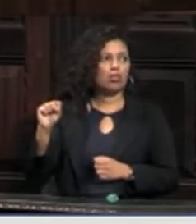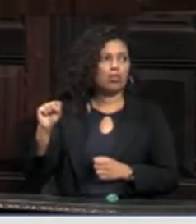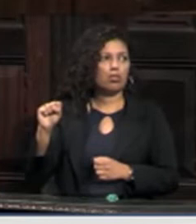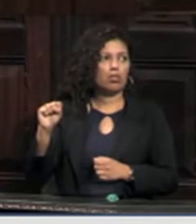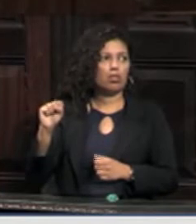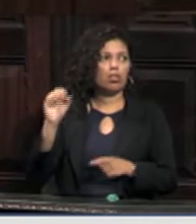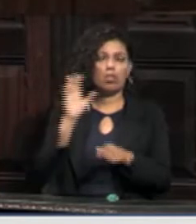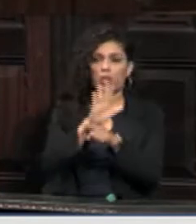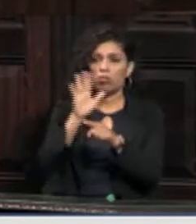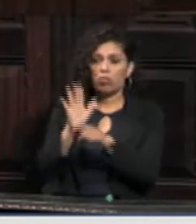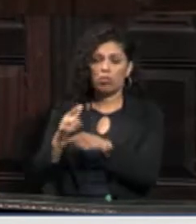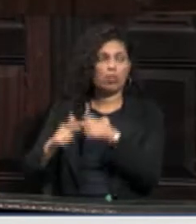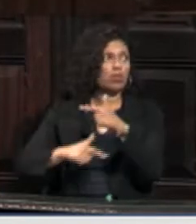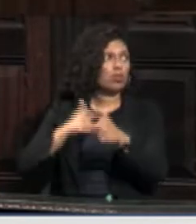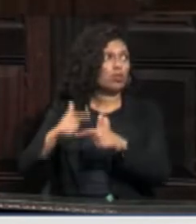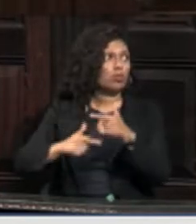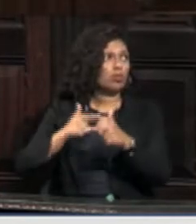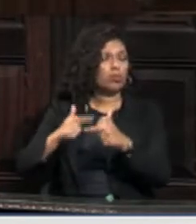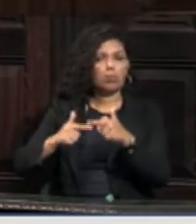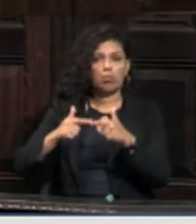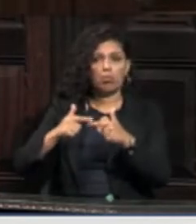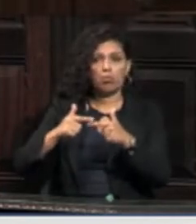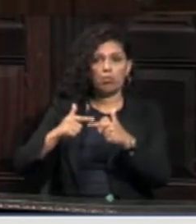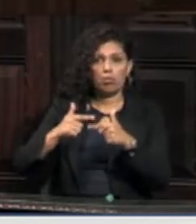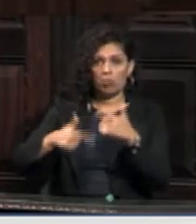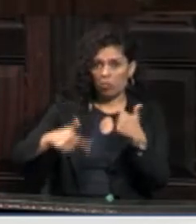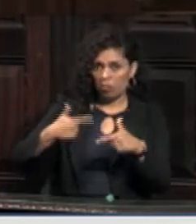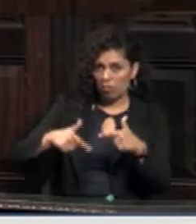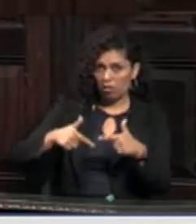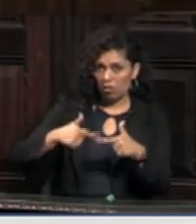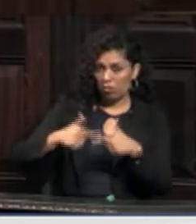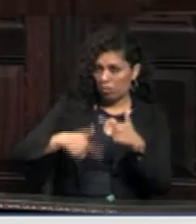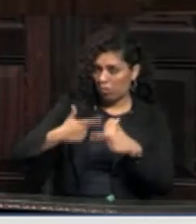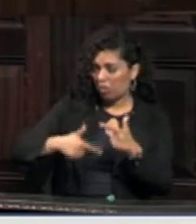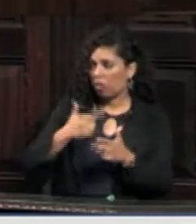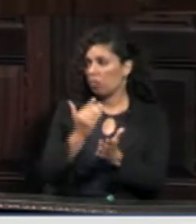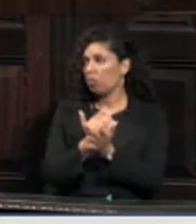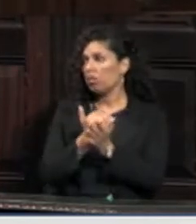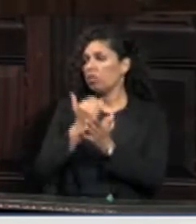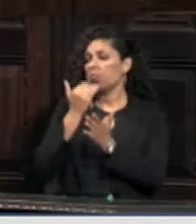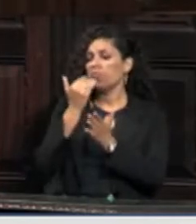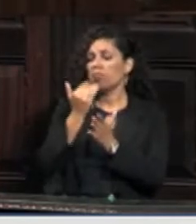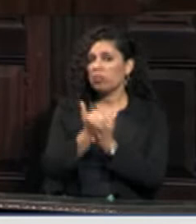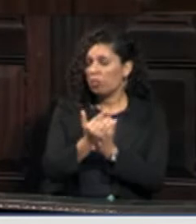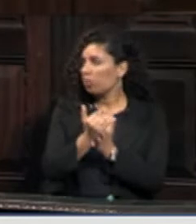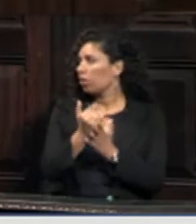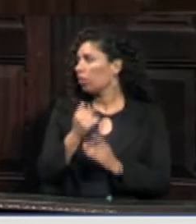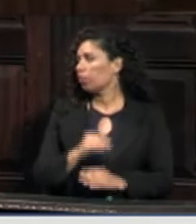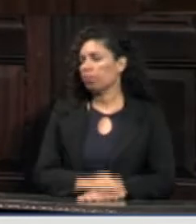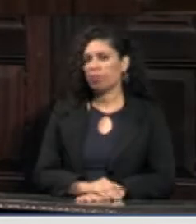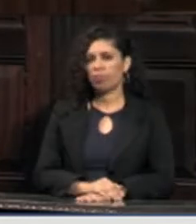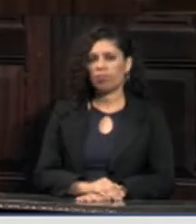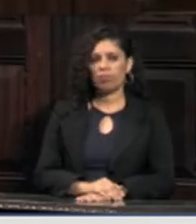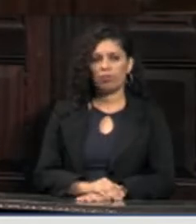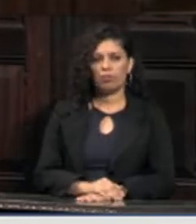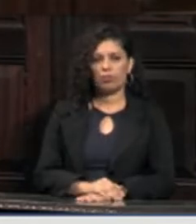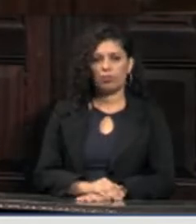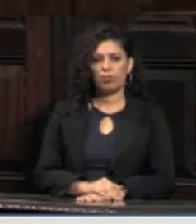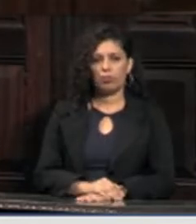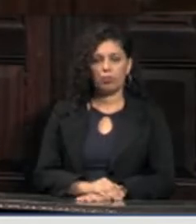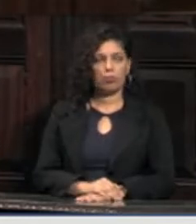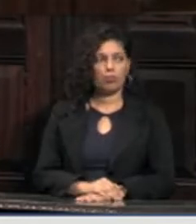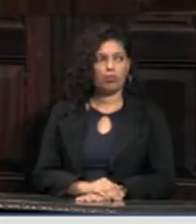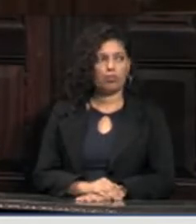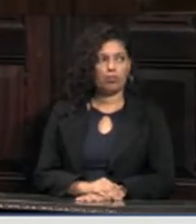dos malefícios, exatamente esse que nós estamos vivendo, o abandono das unidades de saúde por parte dessas